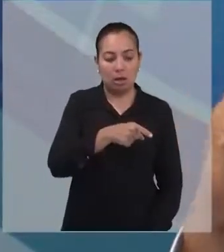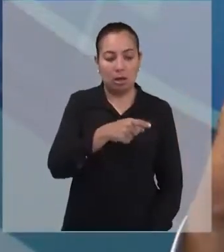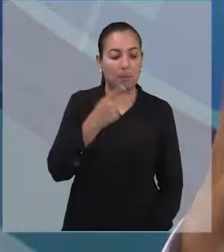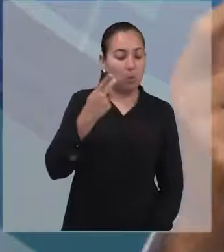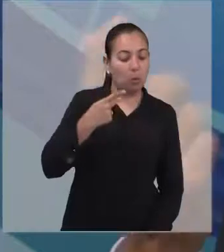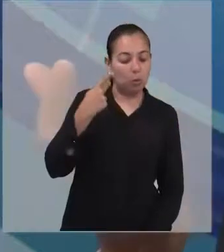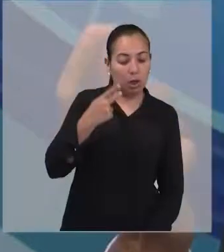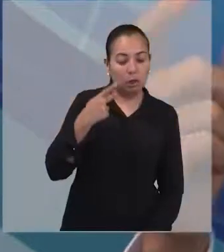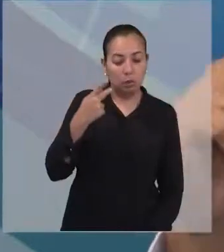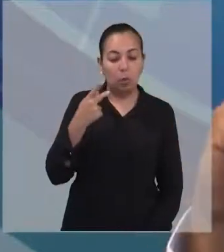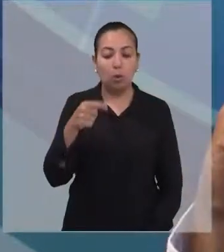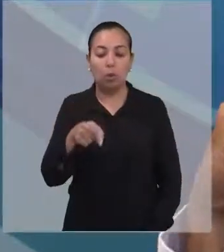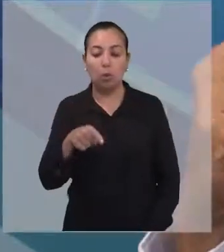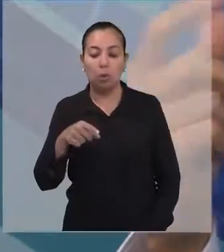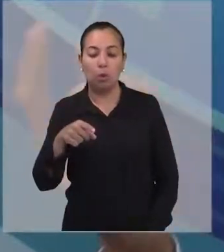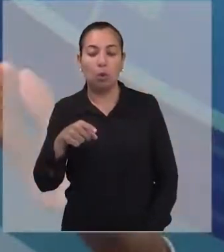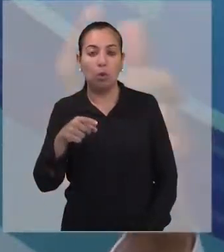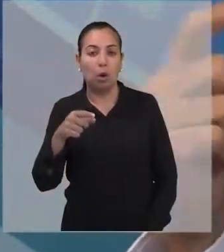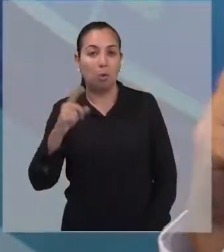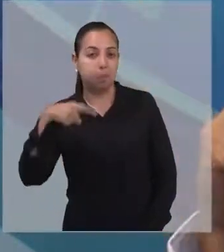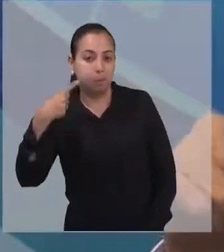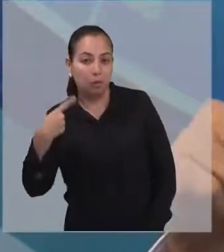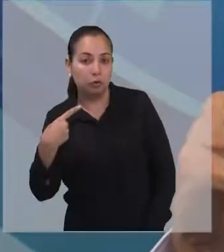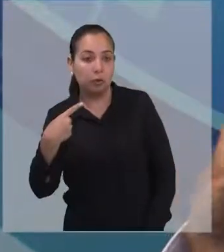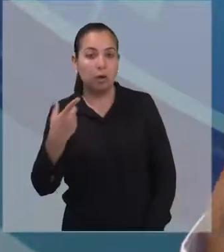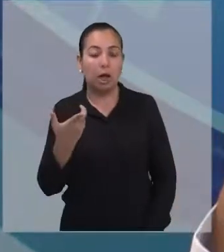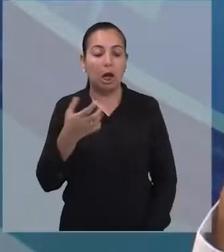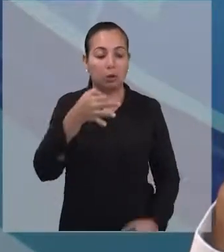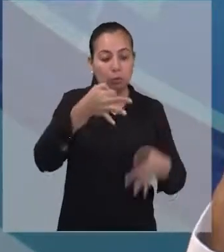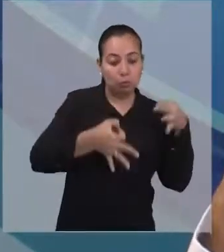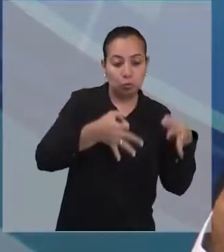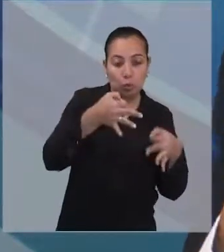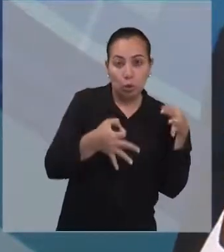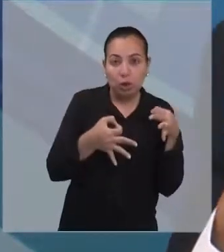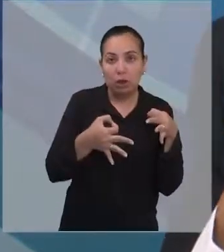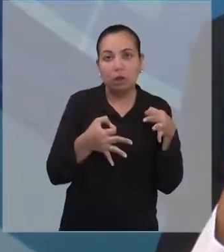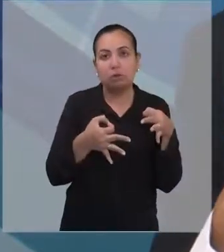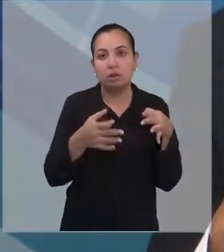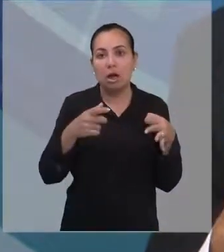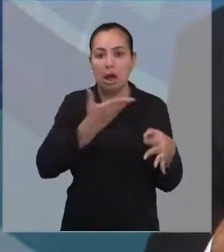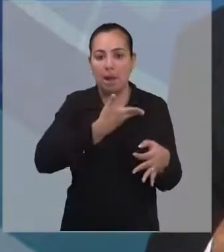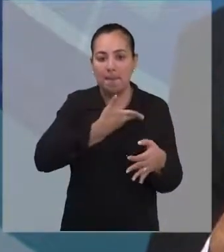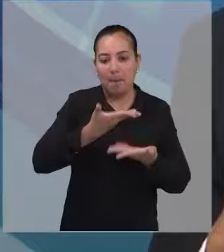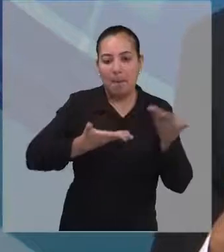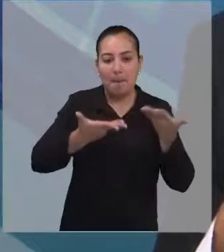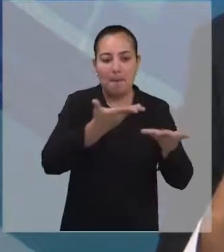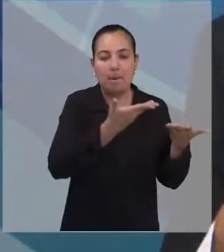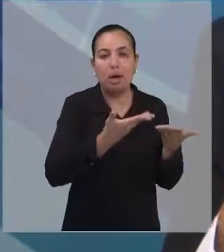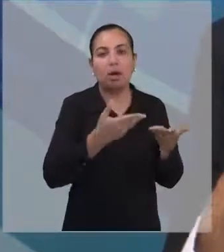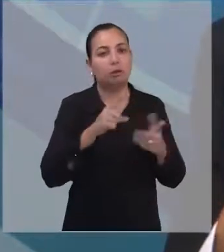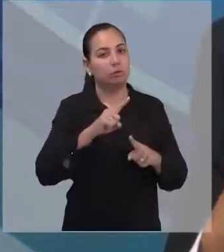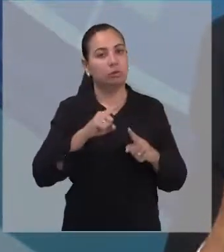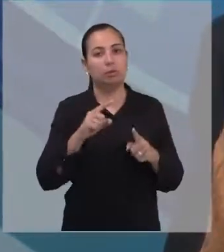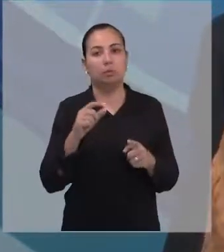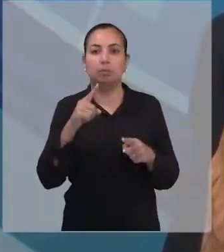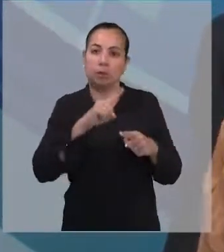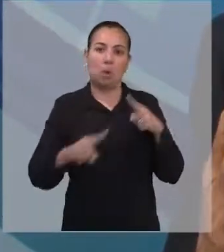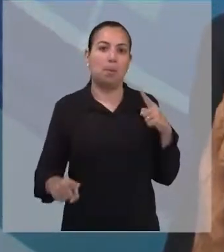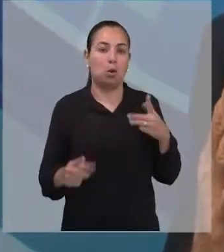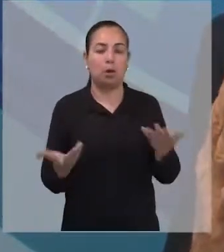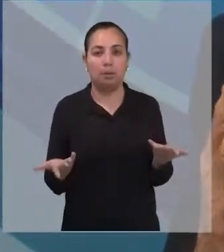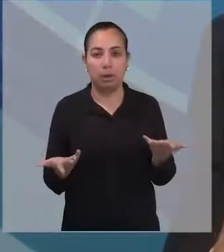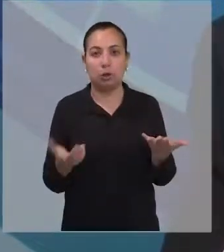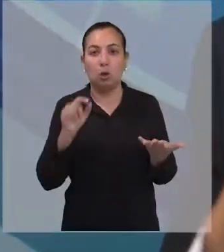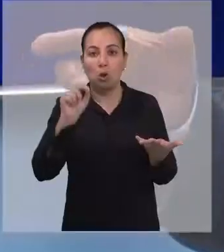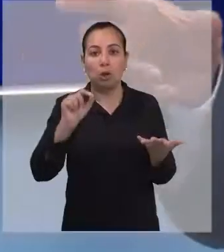e procurador, entre juiz e promotor, entre juiz e advogado, estaria proibida por causa da isenção que se exige do